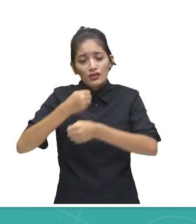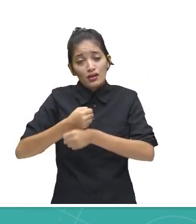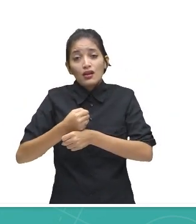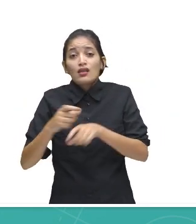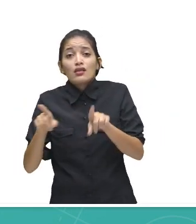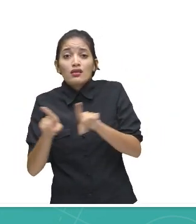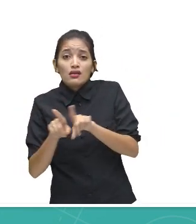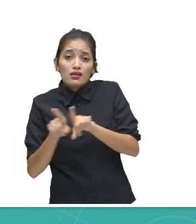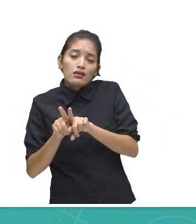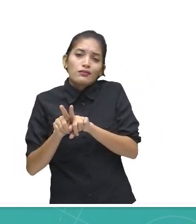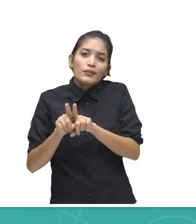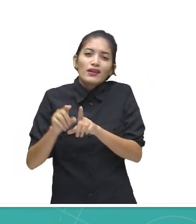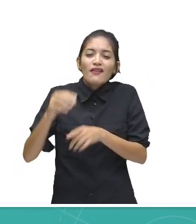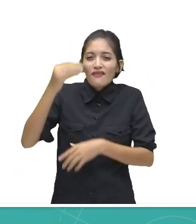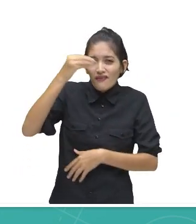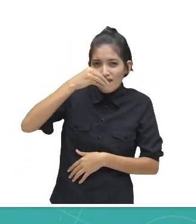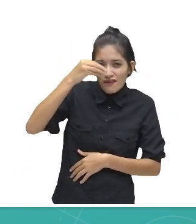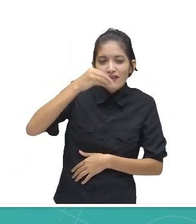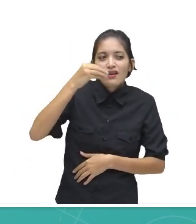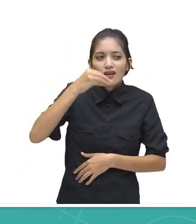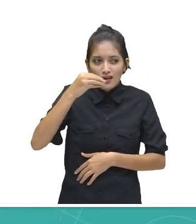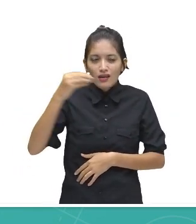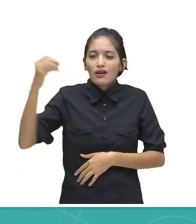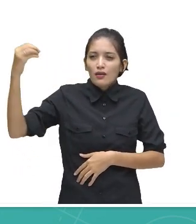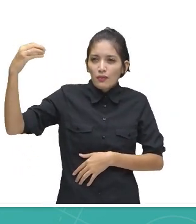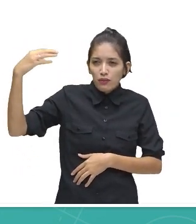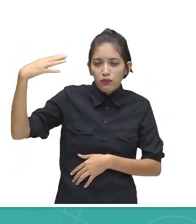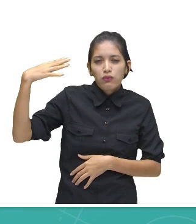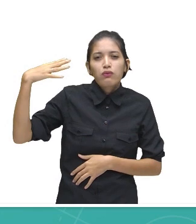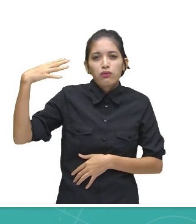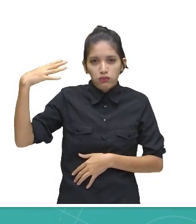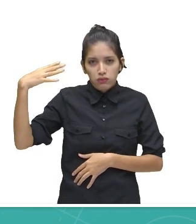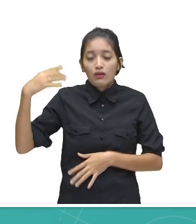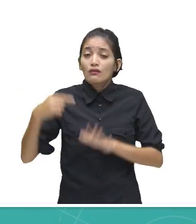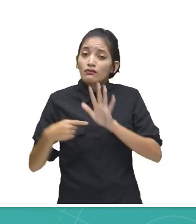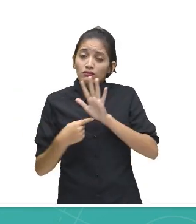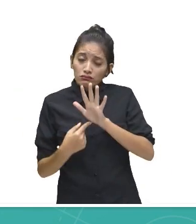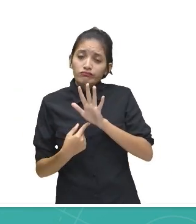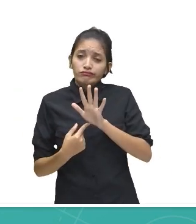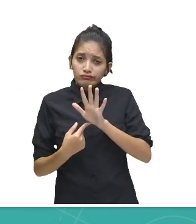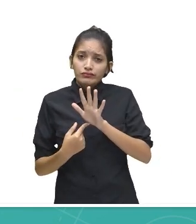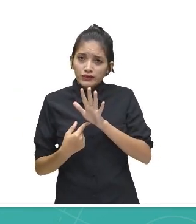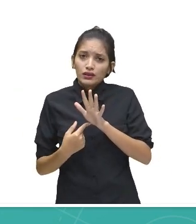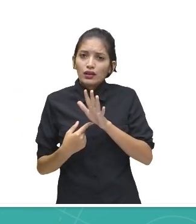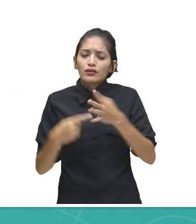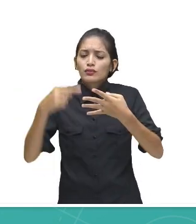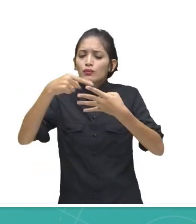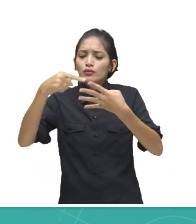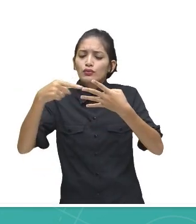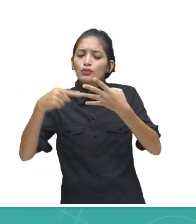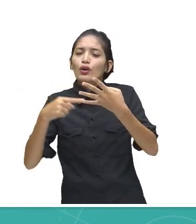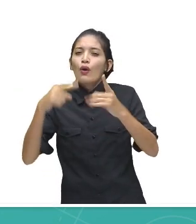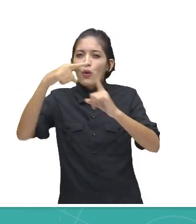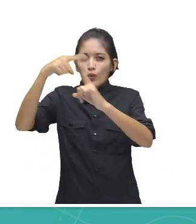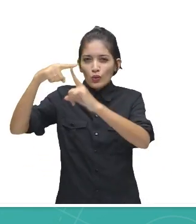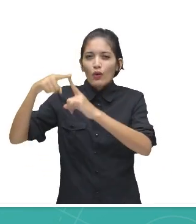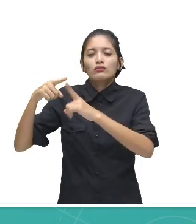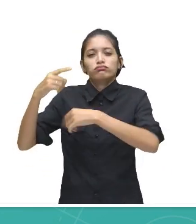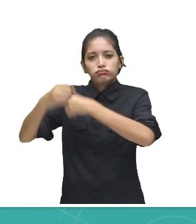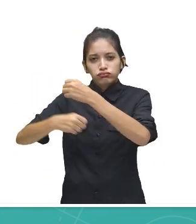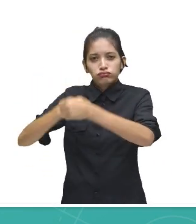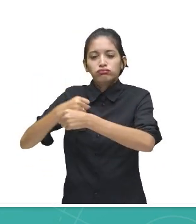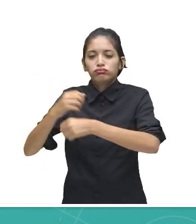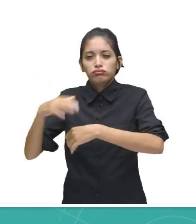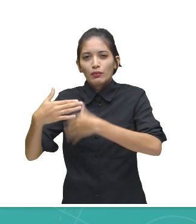um pouco menos intensa. Nessa área a gente já vai verificar a presença aí das quatro estações do ano de maneira muito mais visível.